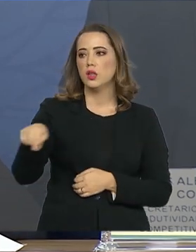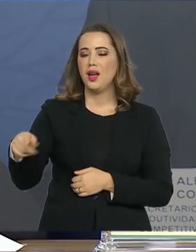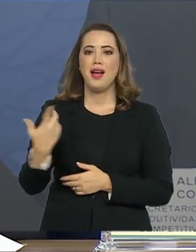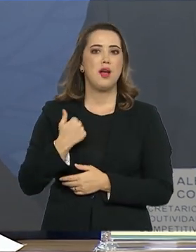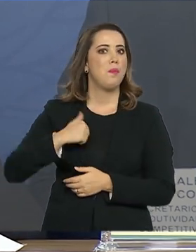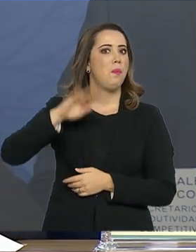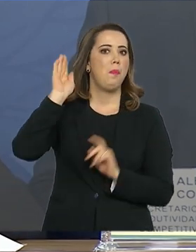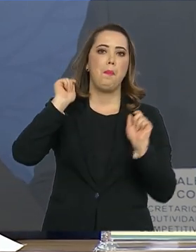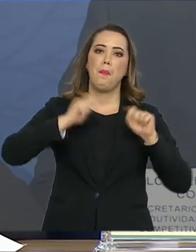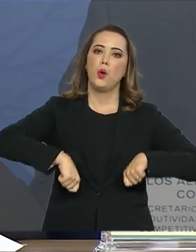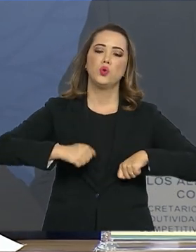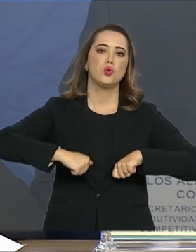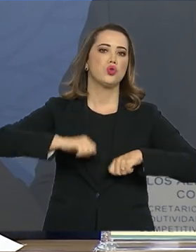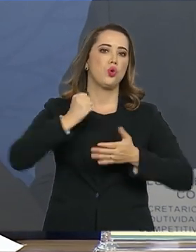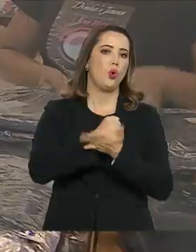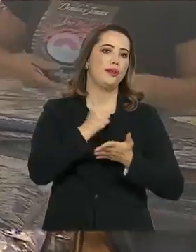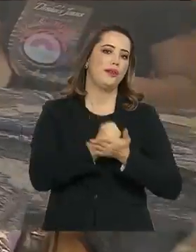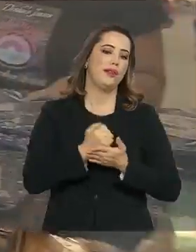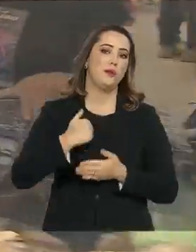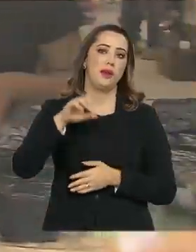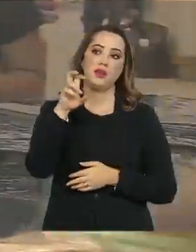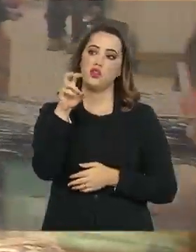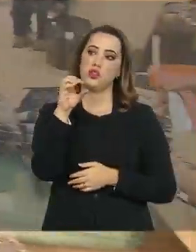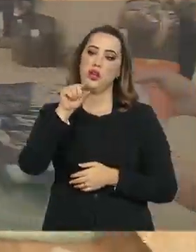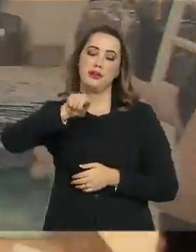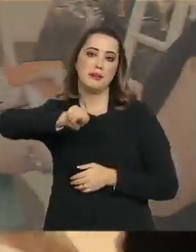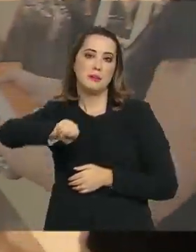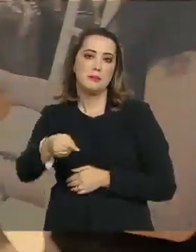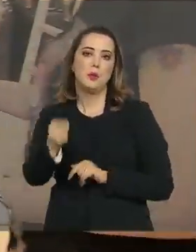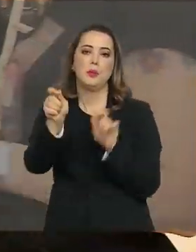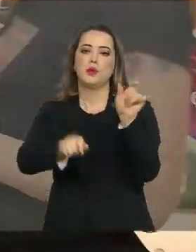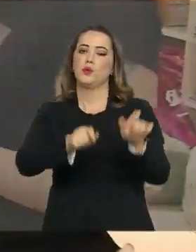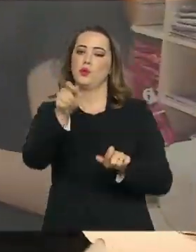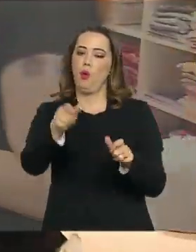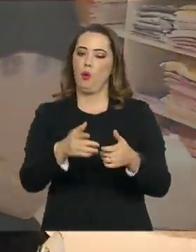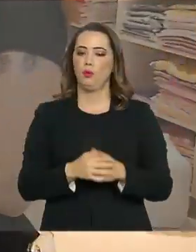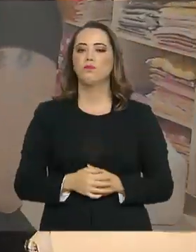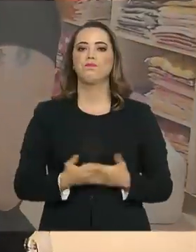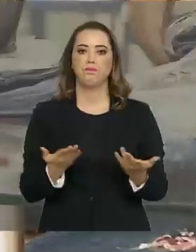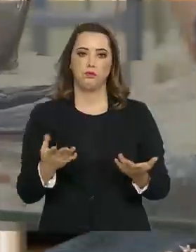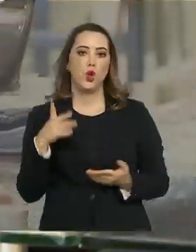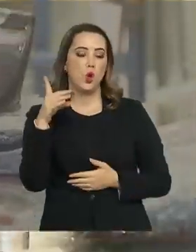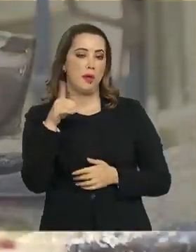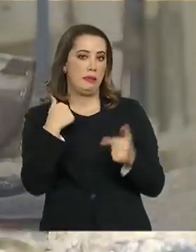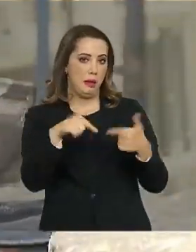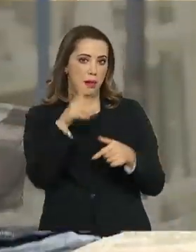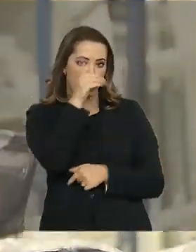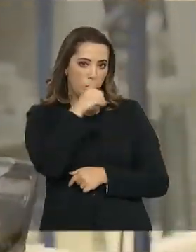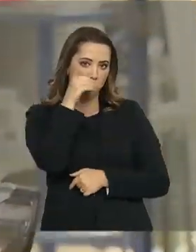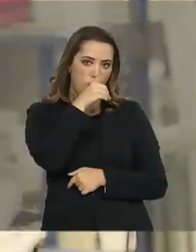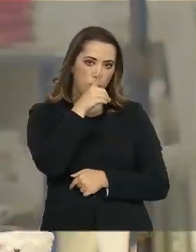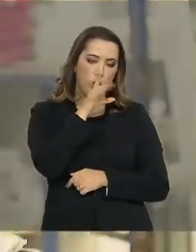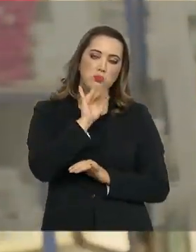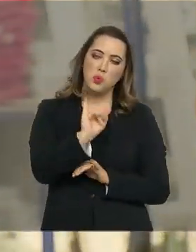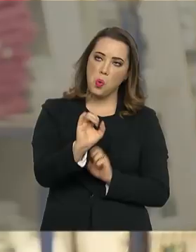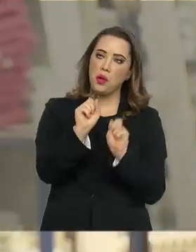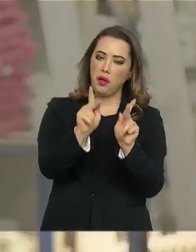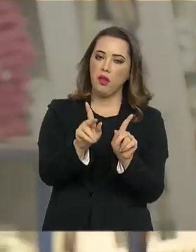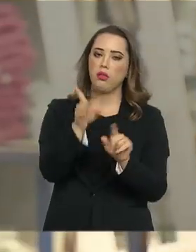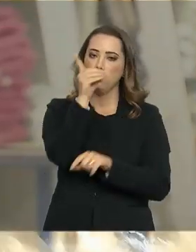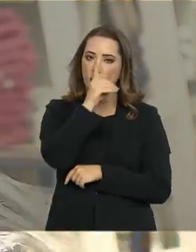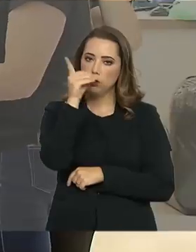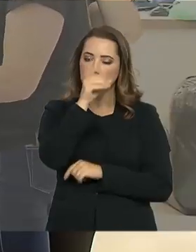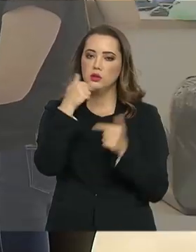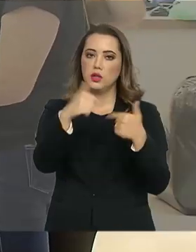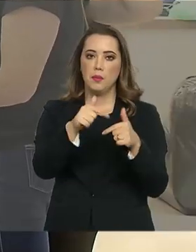de mais de 500 mil pessoas. A medida também estabelece que, ao trabalhar no domingo, o trabalhador terá direito a repouso semanal